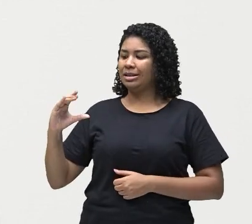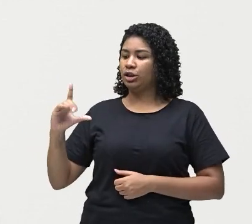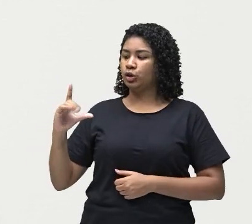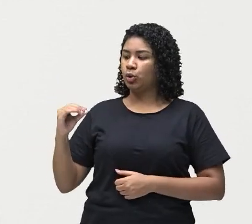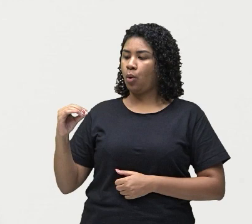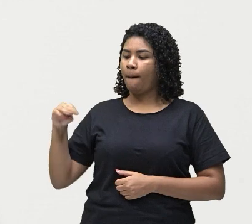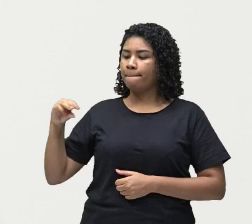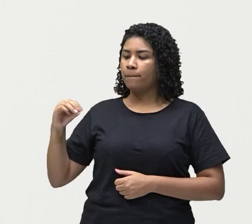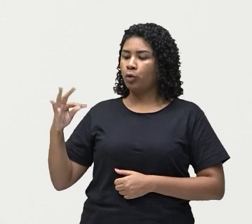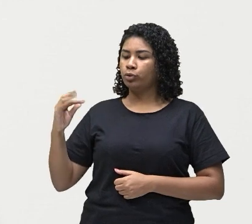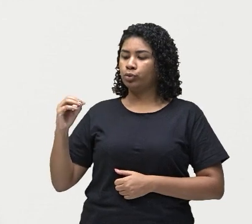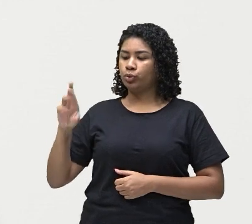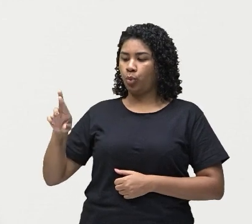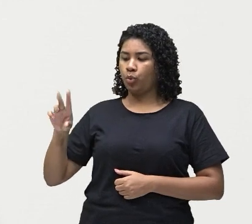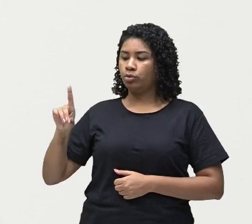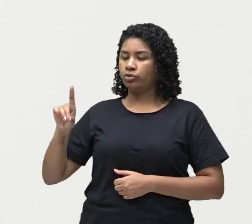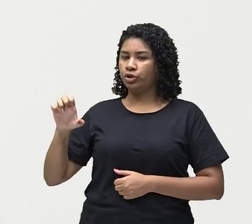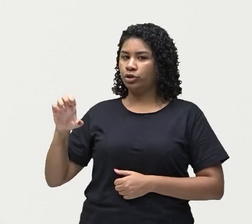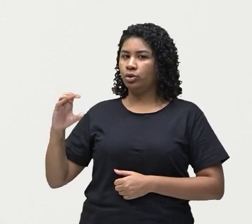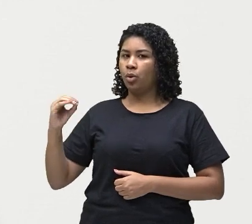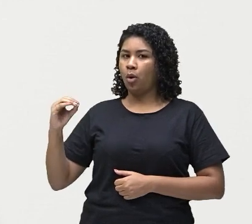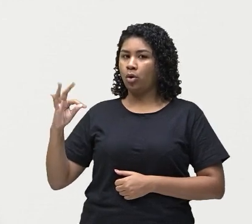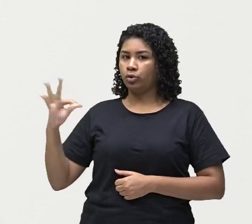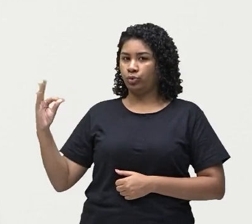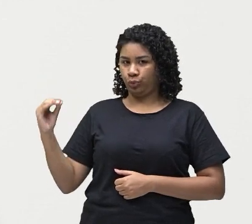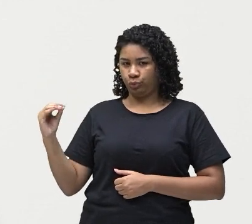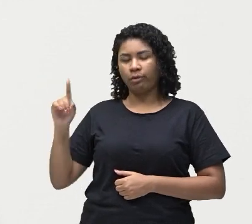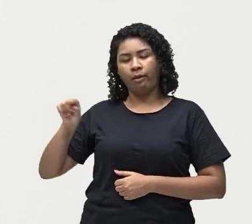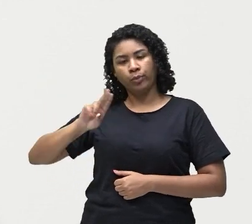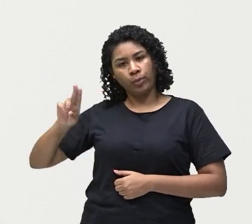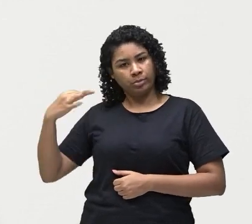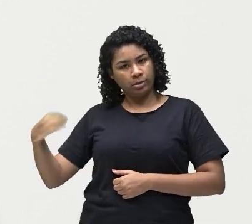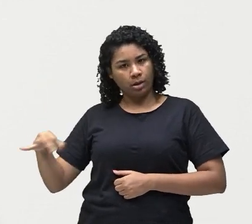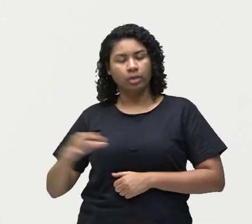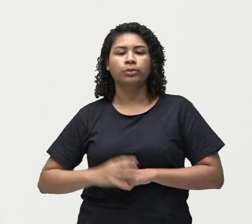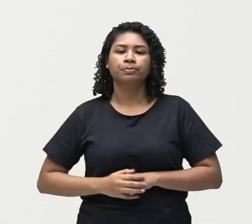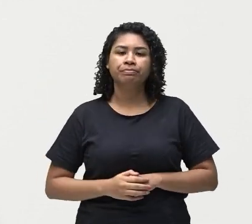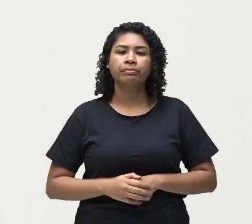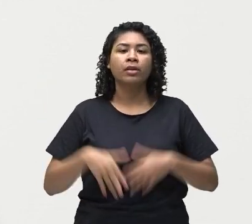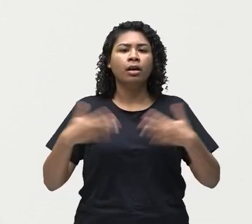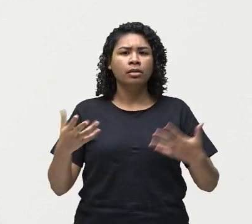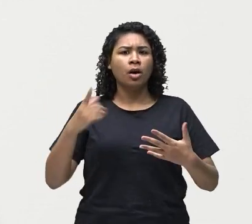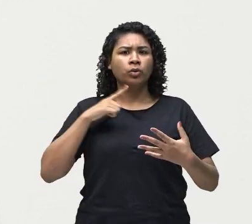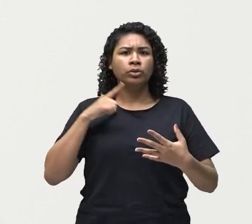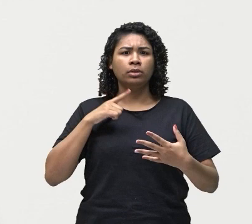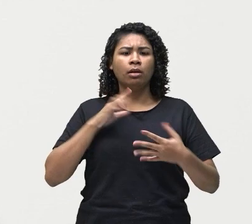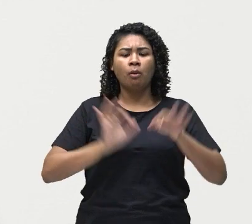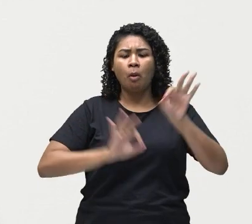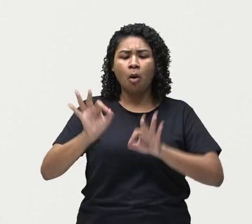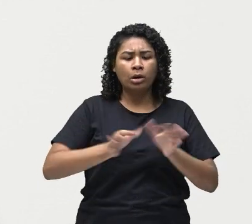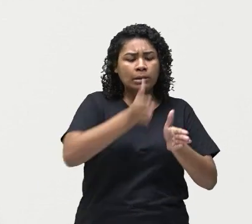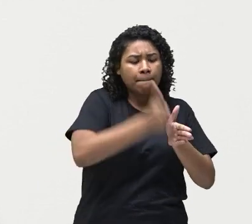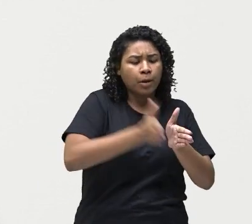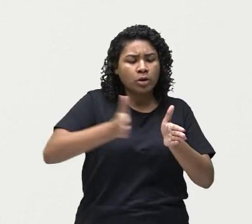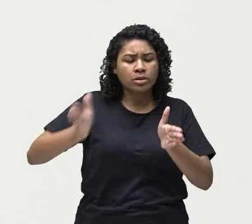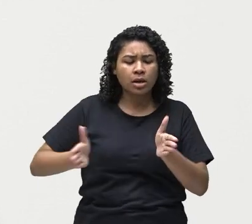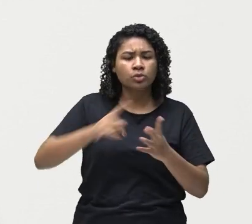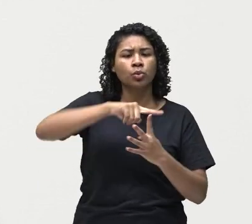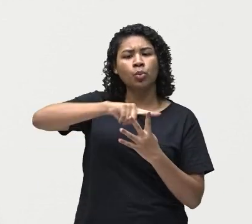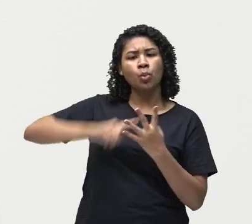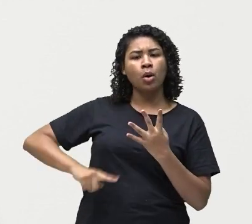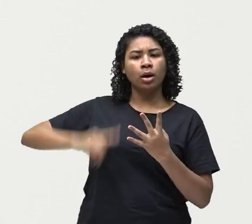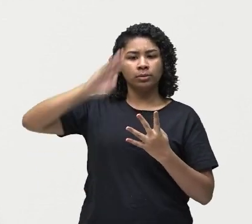tempos quais são esse tempo tempos o primeiro o tempo de admissão nesse processo aqui ó